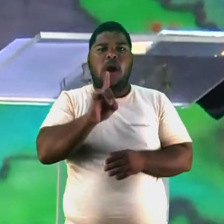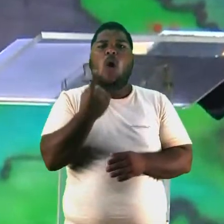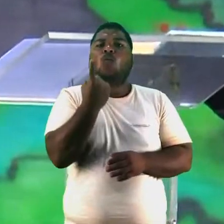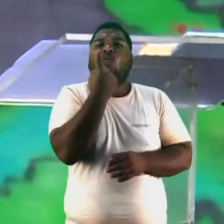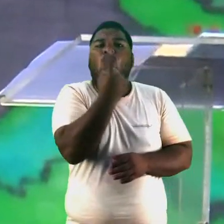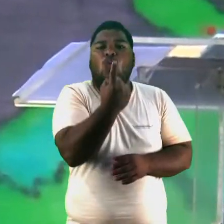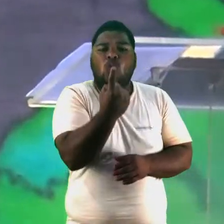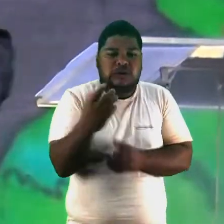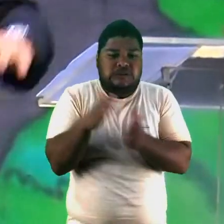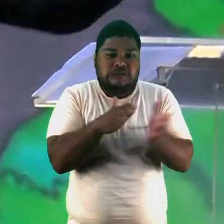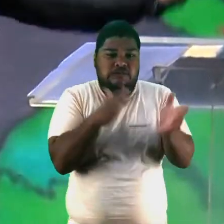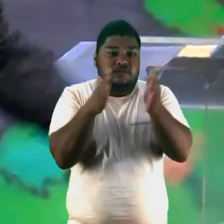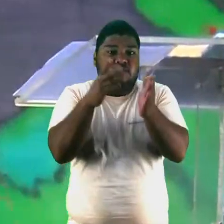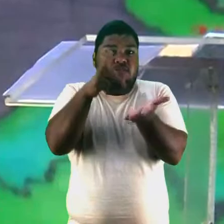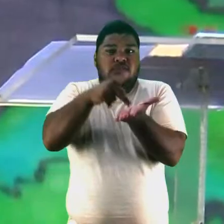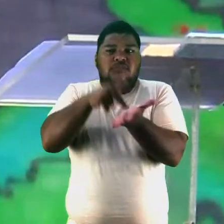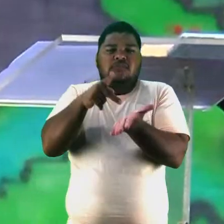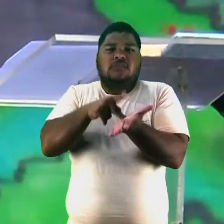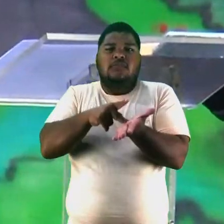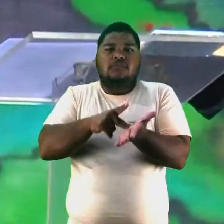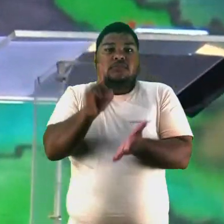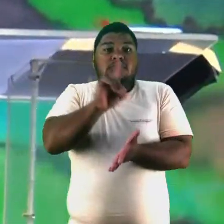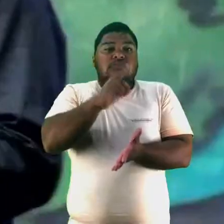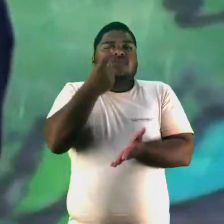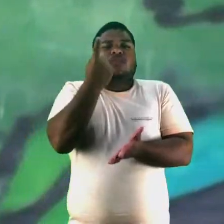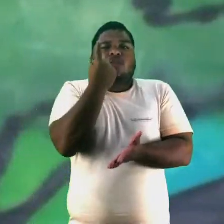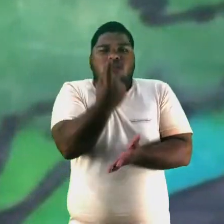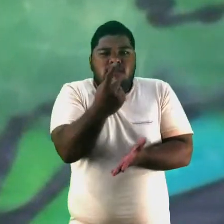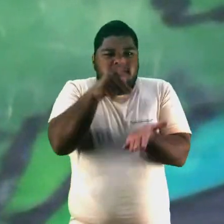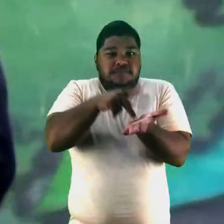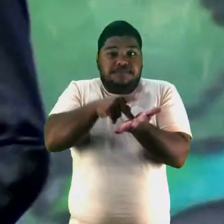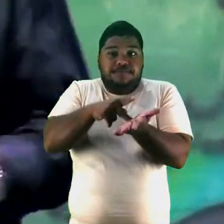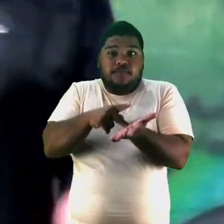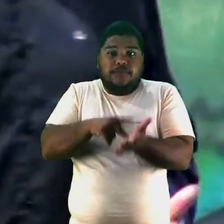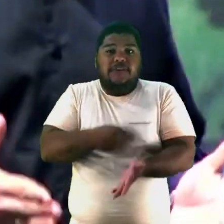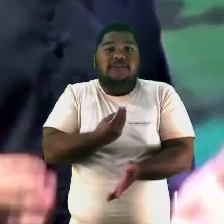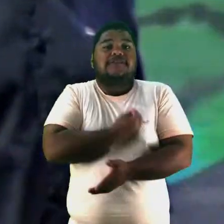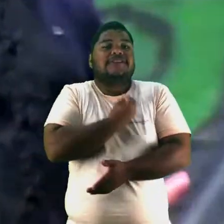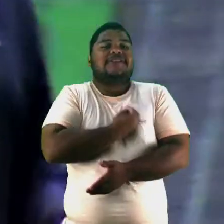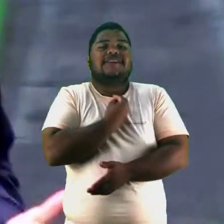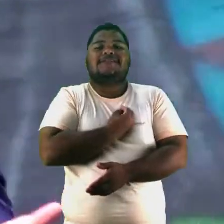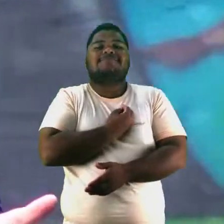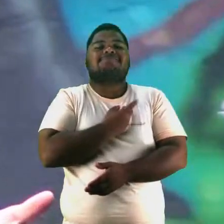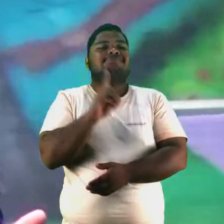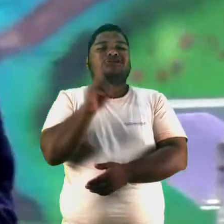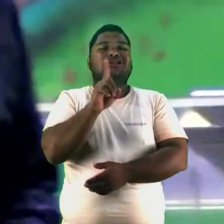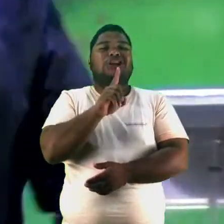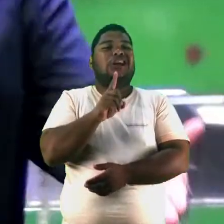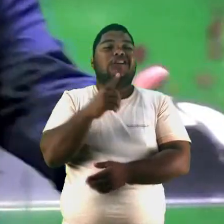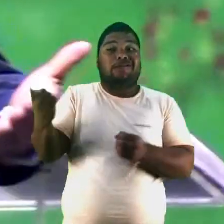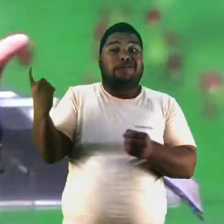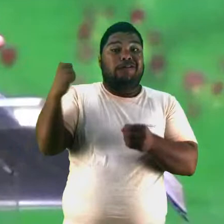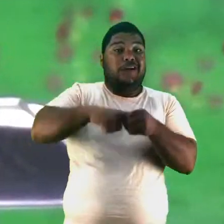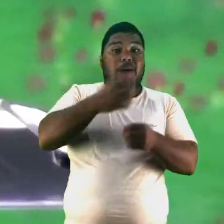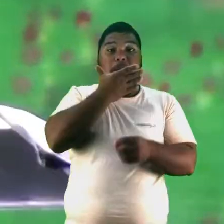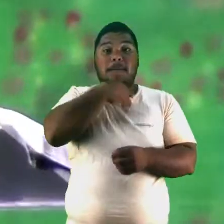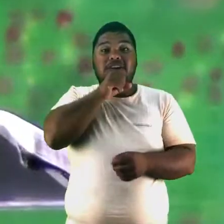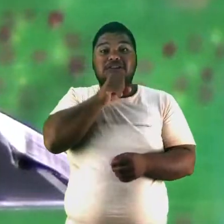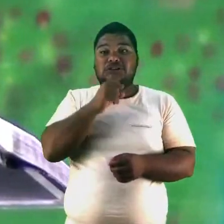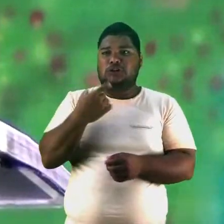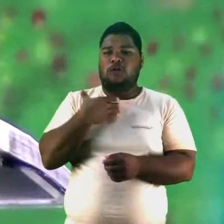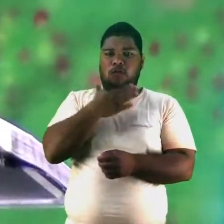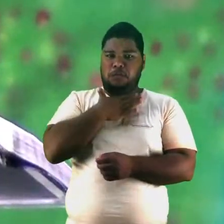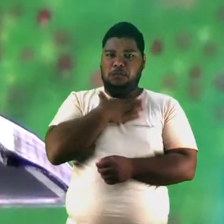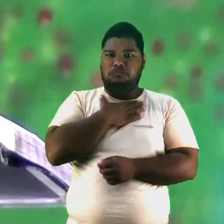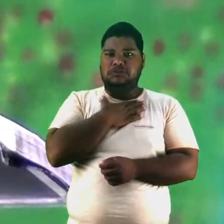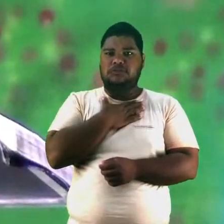a verdade não é uma verdade, e a vida. Ninguém vem ao Pai senão por mim. O único ponto